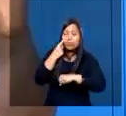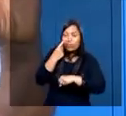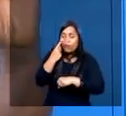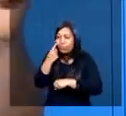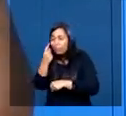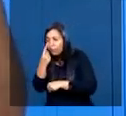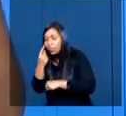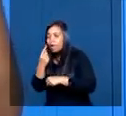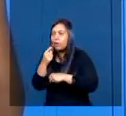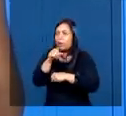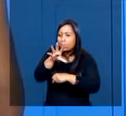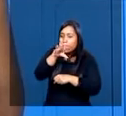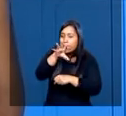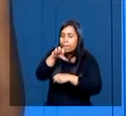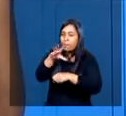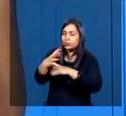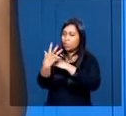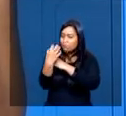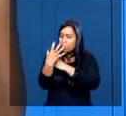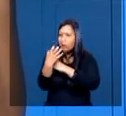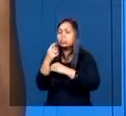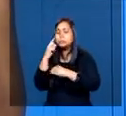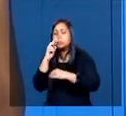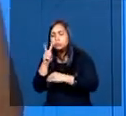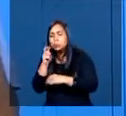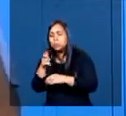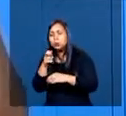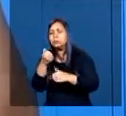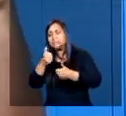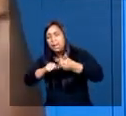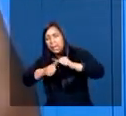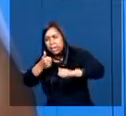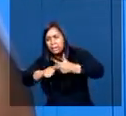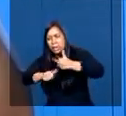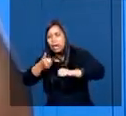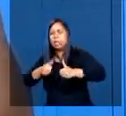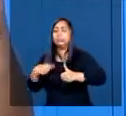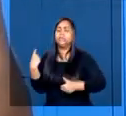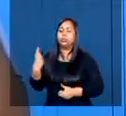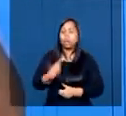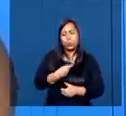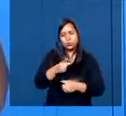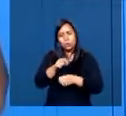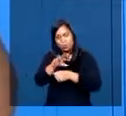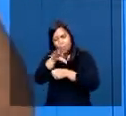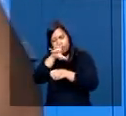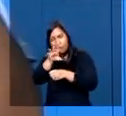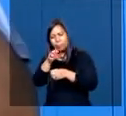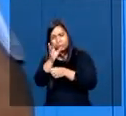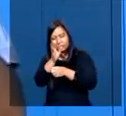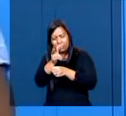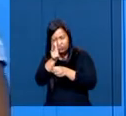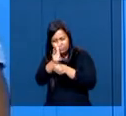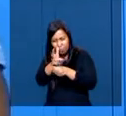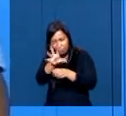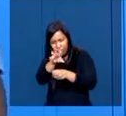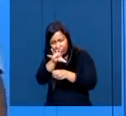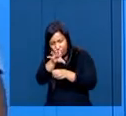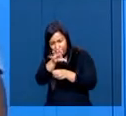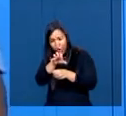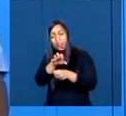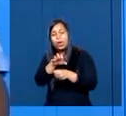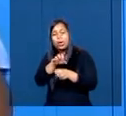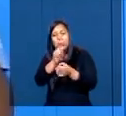vê a filmagem, todos os nossos casos são filmados, né? Então a gente filma, a gente estuda a filmagem. Cada criança, cada